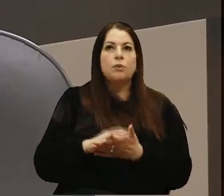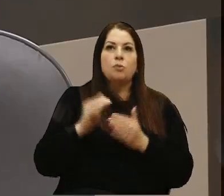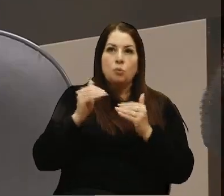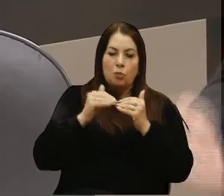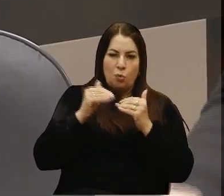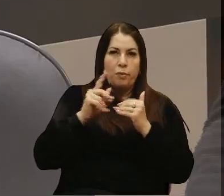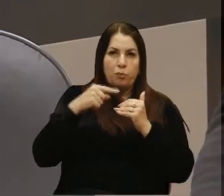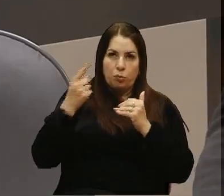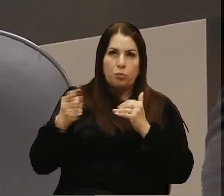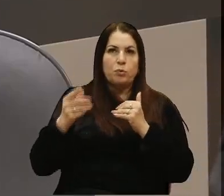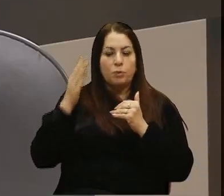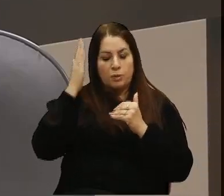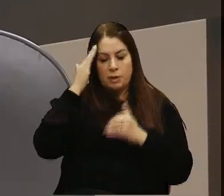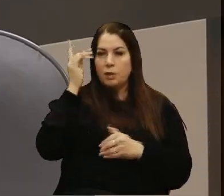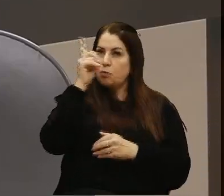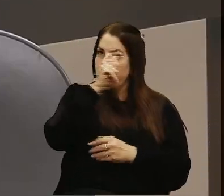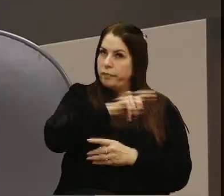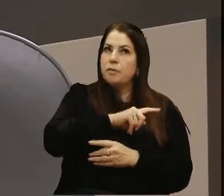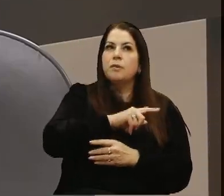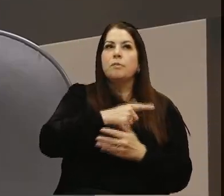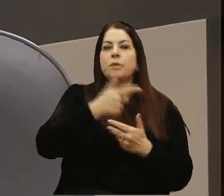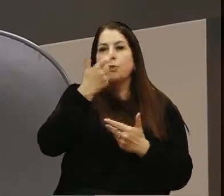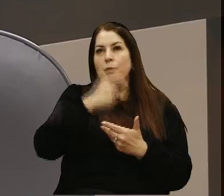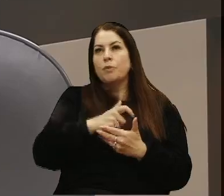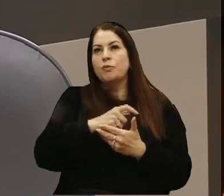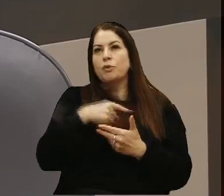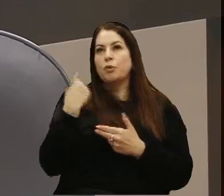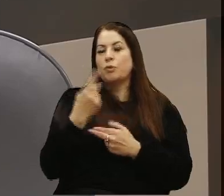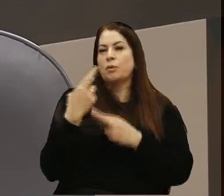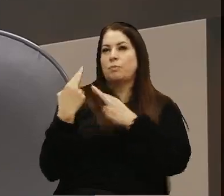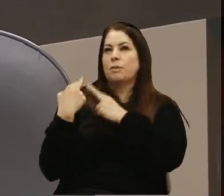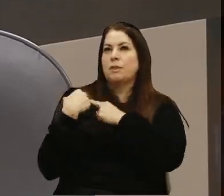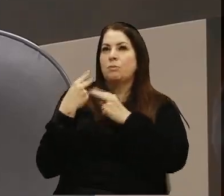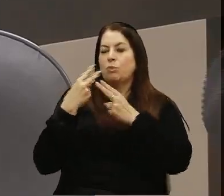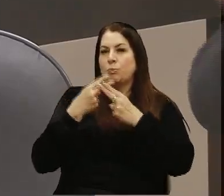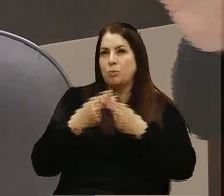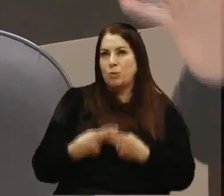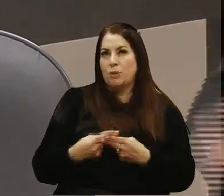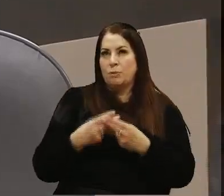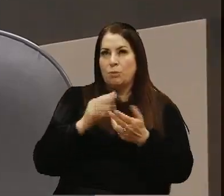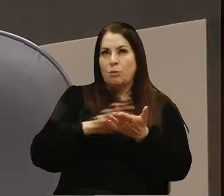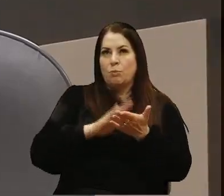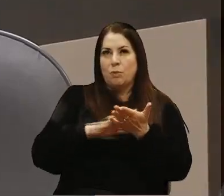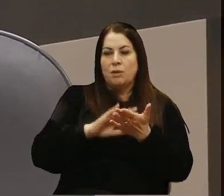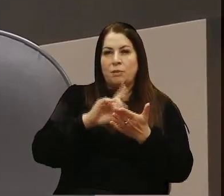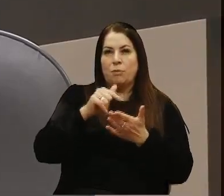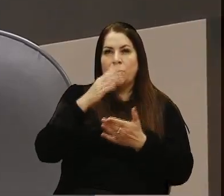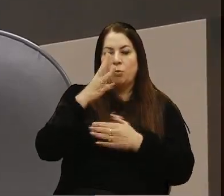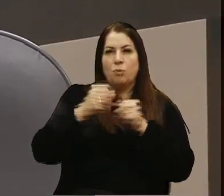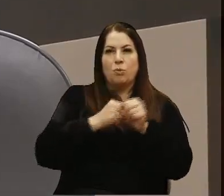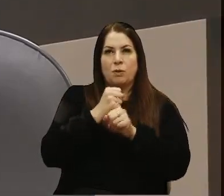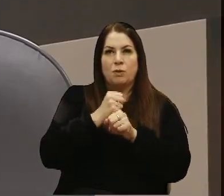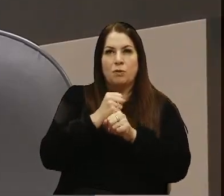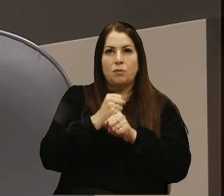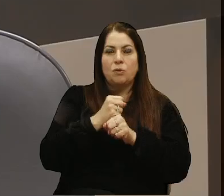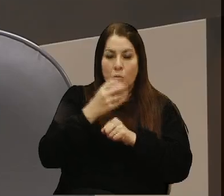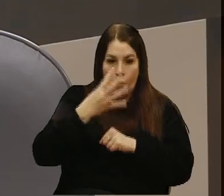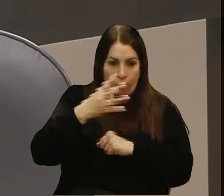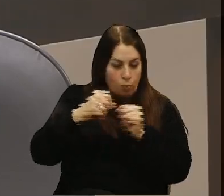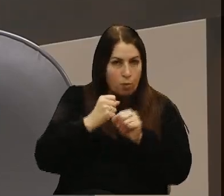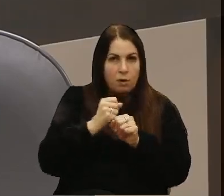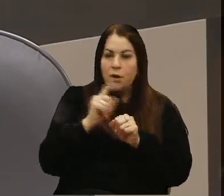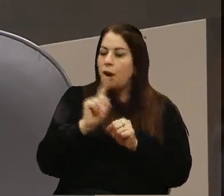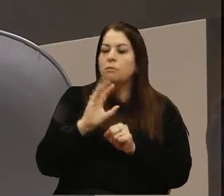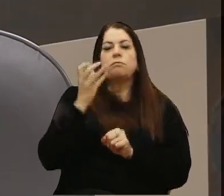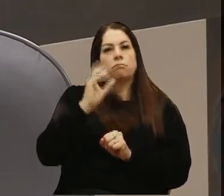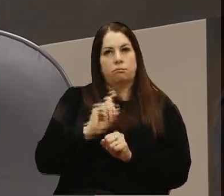com o resto, eu sei o quanto é difícil, mas eu acho que cabe a gente ter um pouquinho de paciência para cobrar depois de 4 anos. Se chegar lá no 4º ano e não tiver